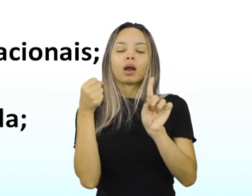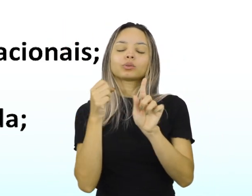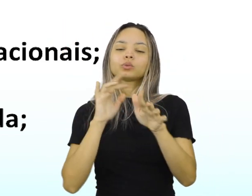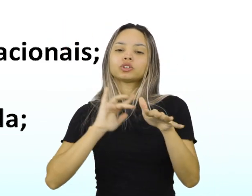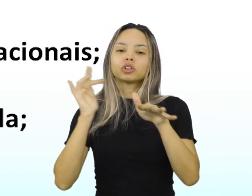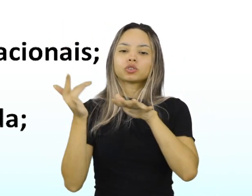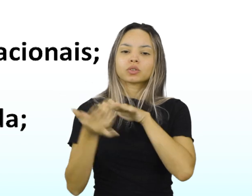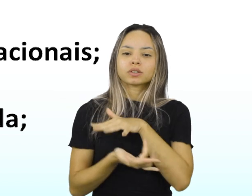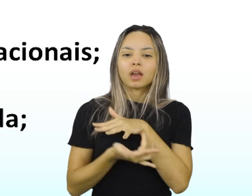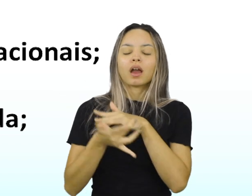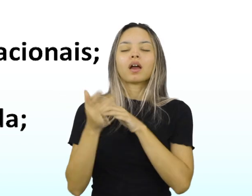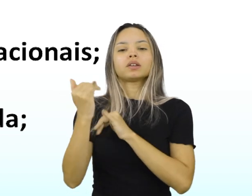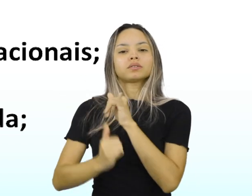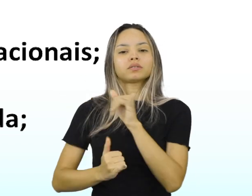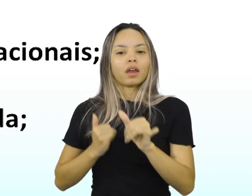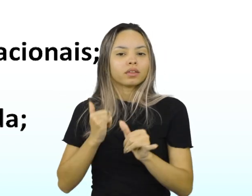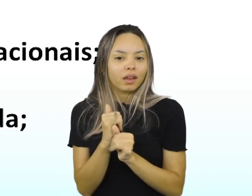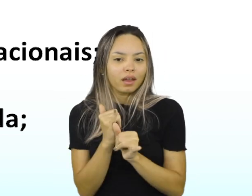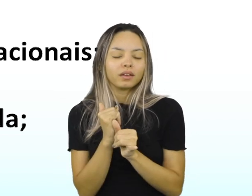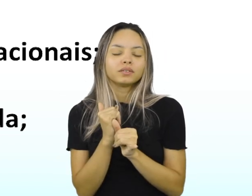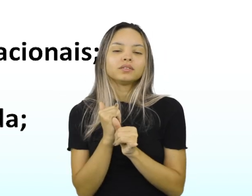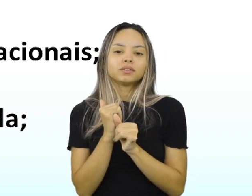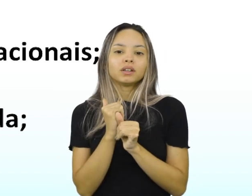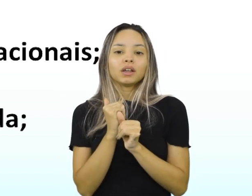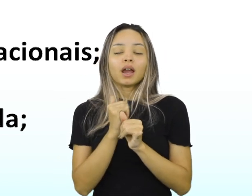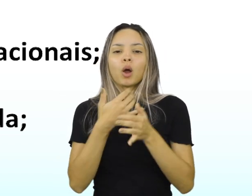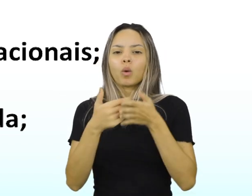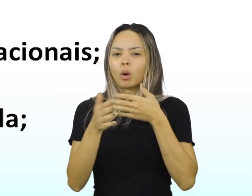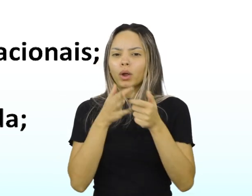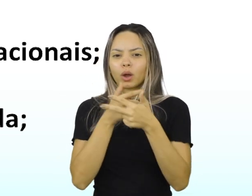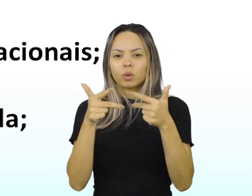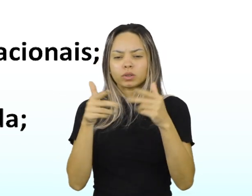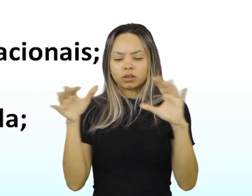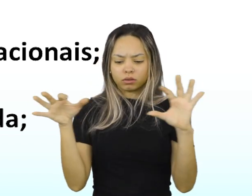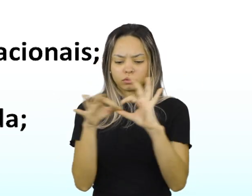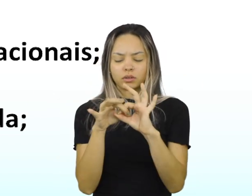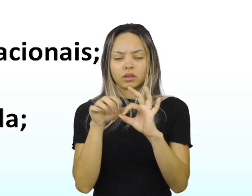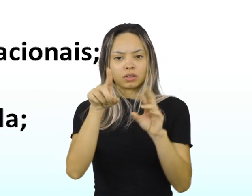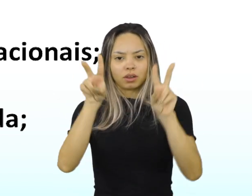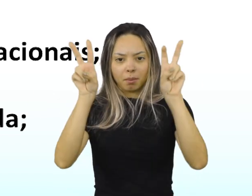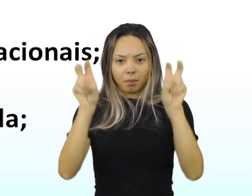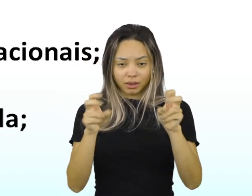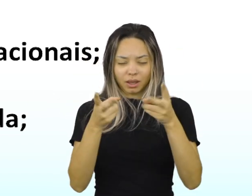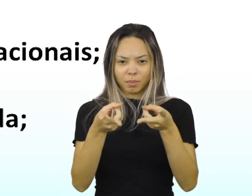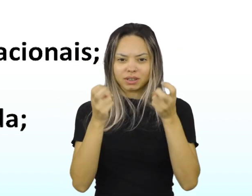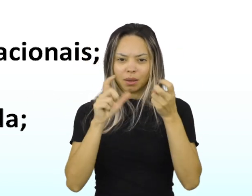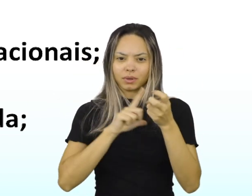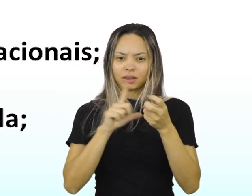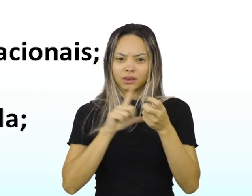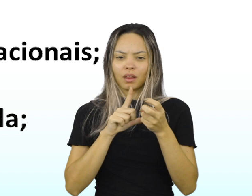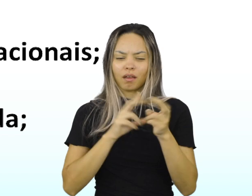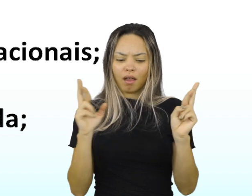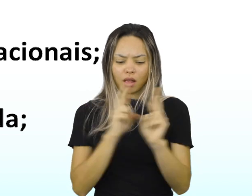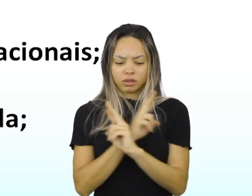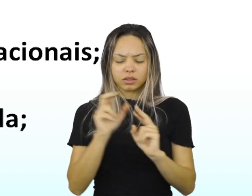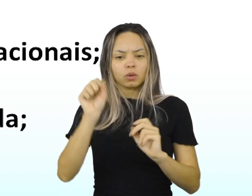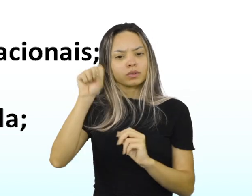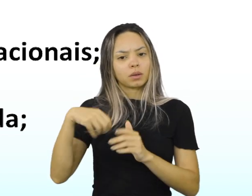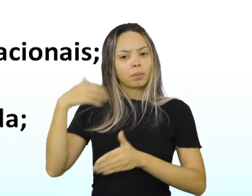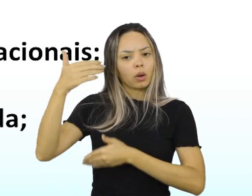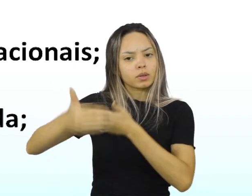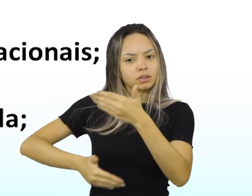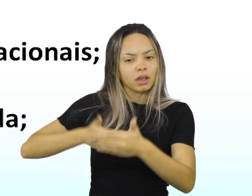impacto das redes sociais, o impacto da internet, qualquer coisa ligado a essa temática, perceba que tem relação com o processo